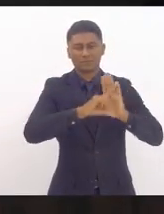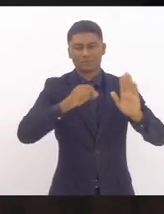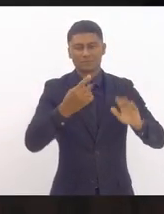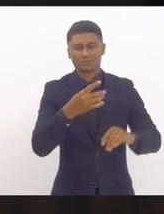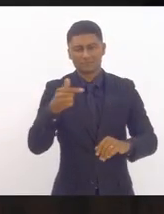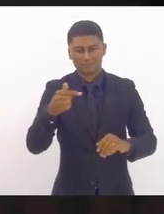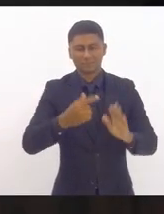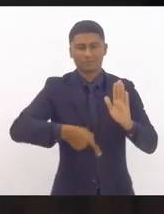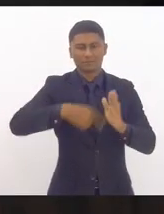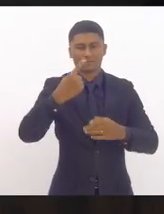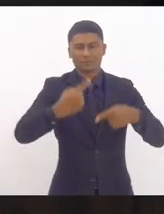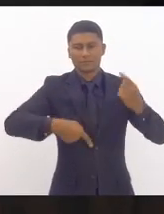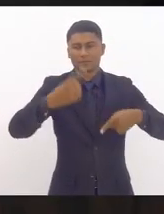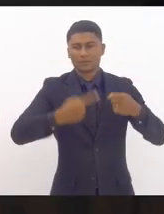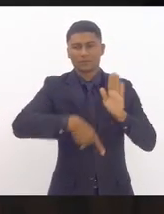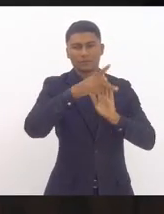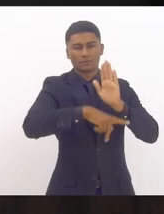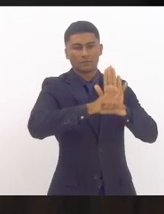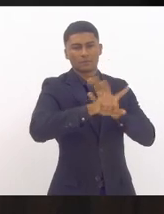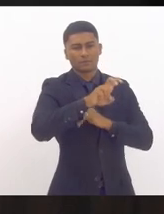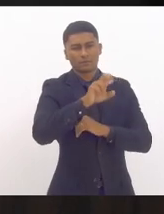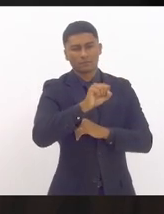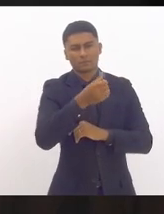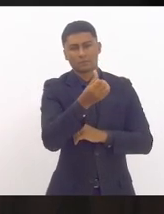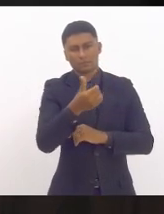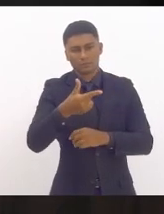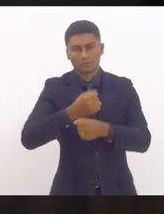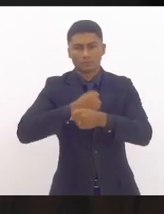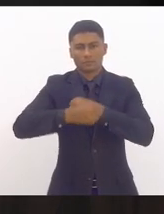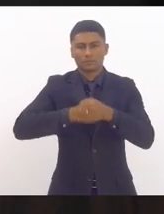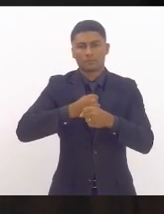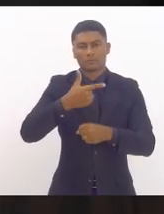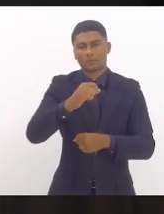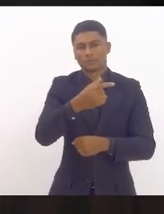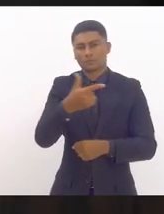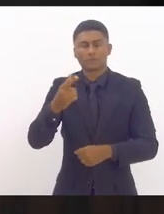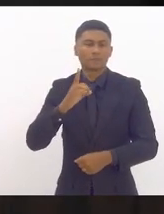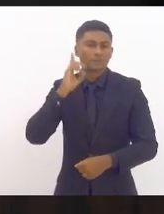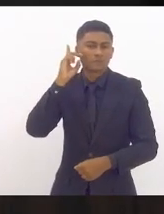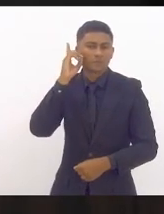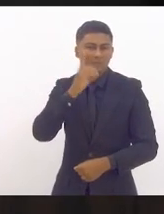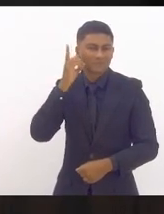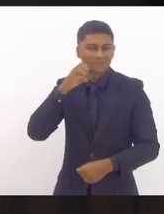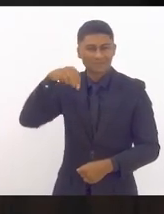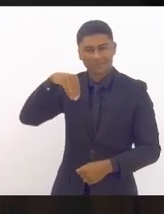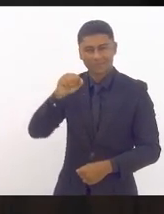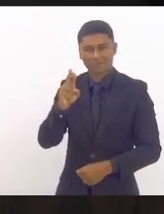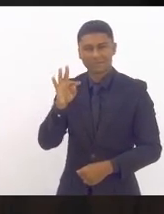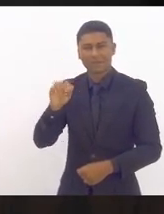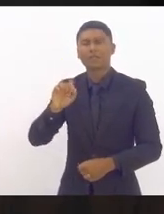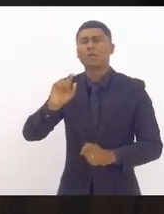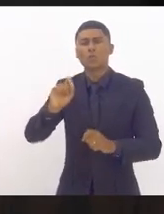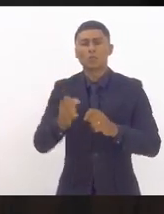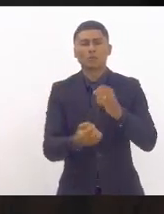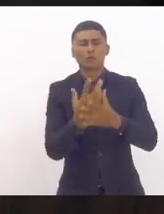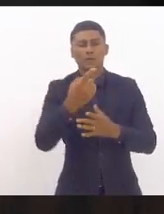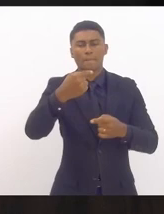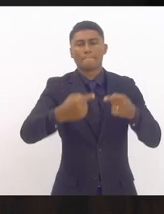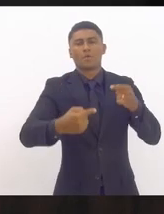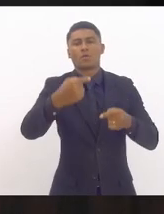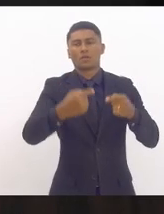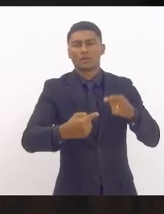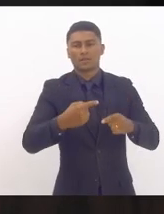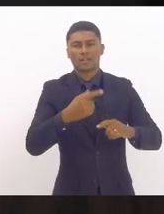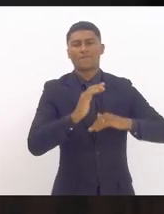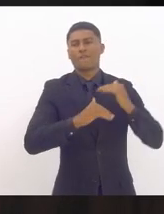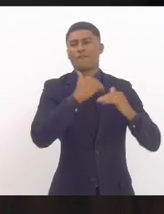Ordinária, em primeira discussão, projeto de lei 5862, de 22, de autoria da deputada Marta Rocha, que define a política de desenvolvimento ao adulto com